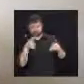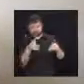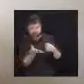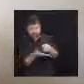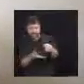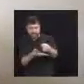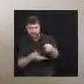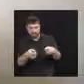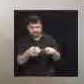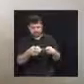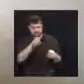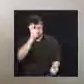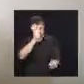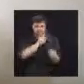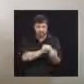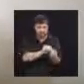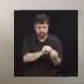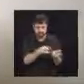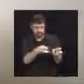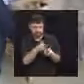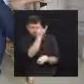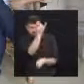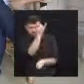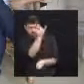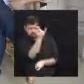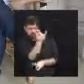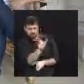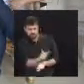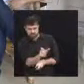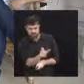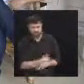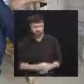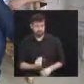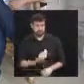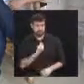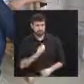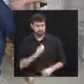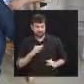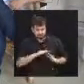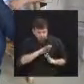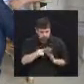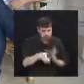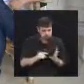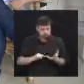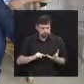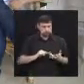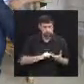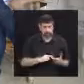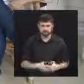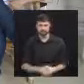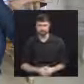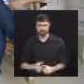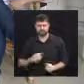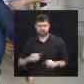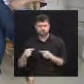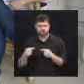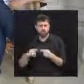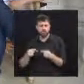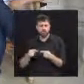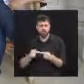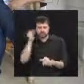a medicina integrativa, olhando o indivíduo como um todo, tanto no seu macro como no seu microcosmos. E ela vem da cultura